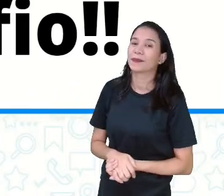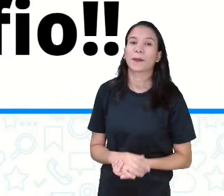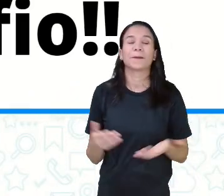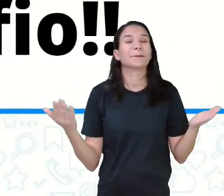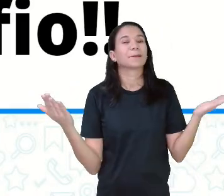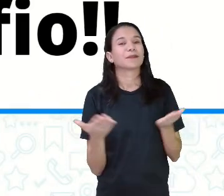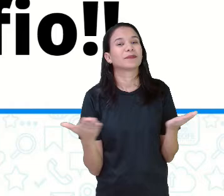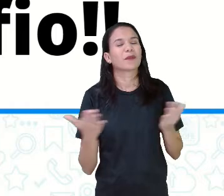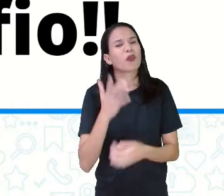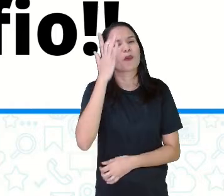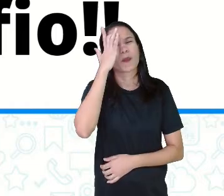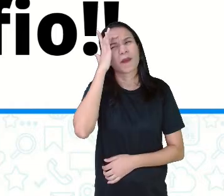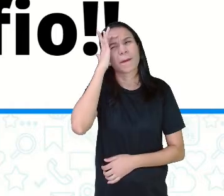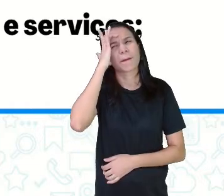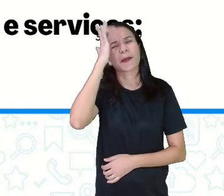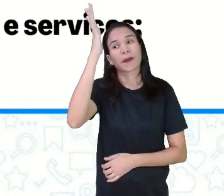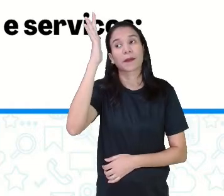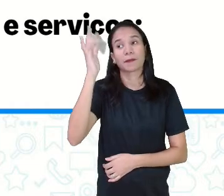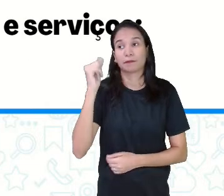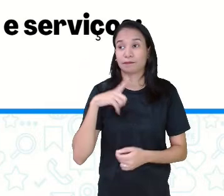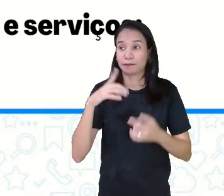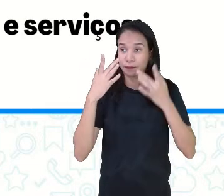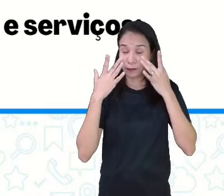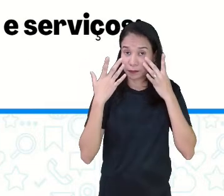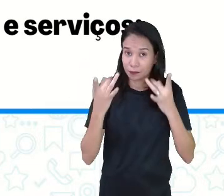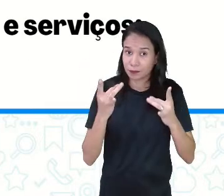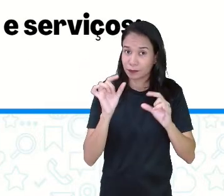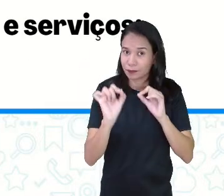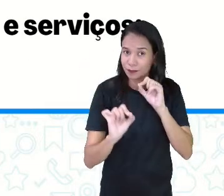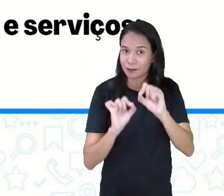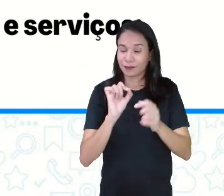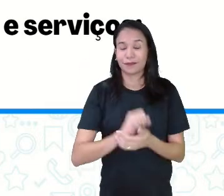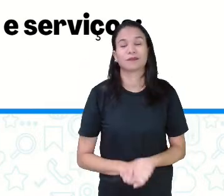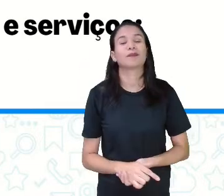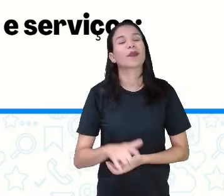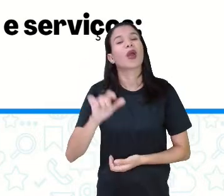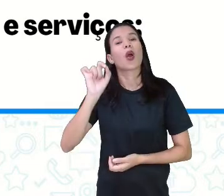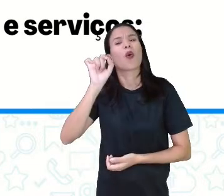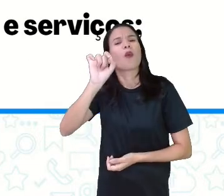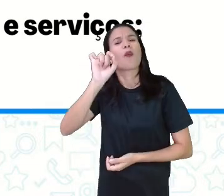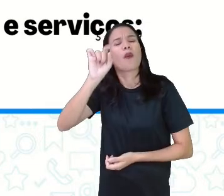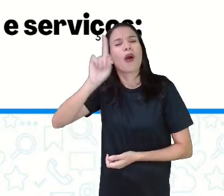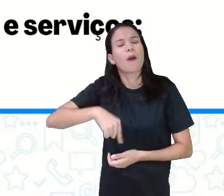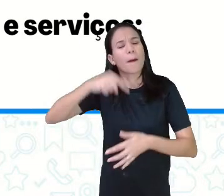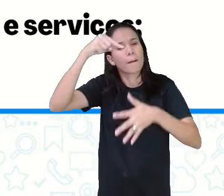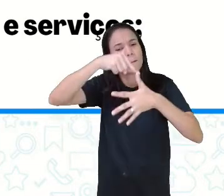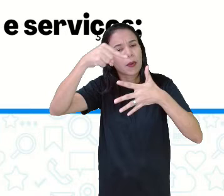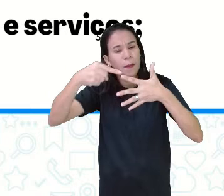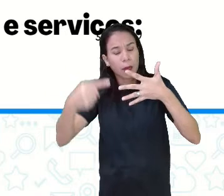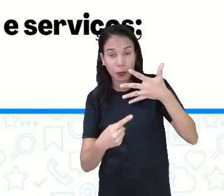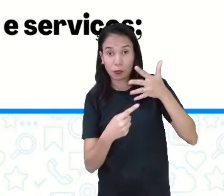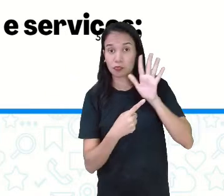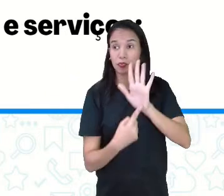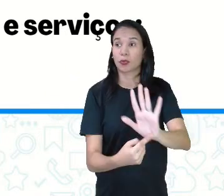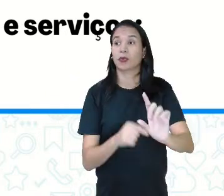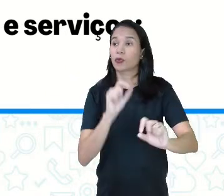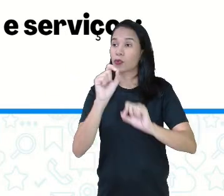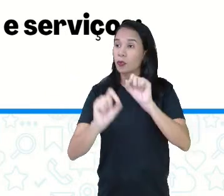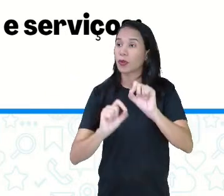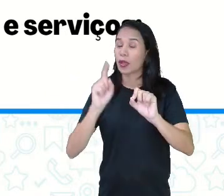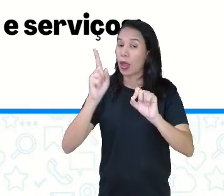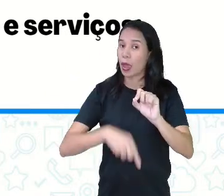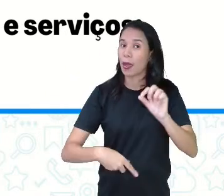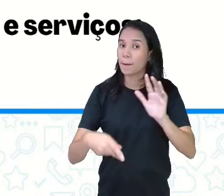hoje, facilzinho. Quem prestou atenção na aula sabe. Quais elementos abaixo são